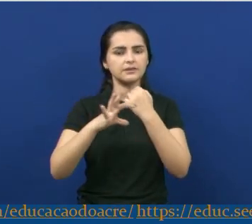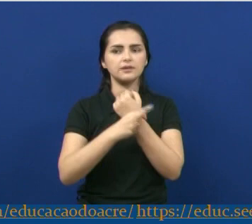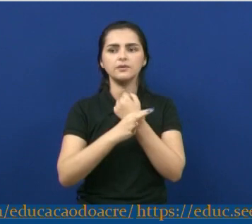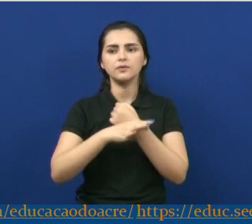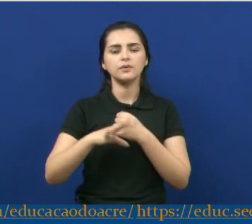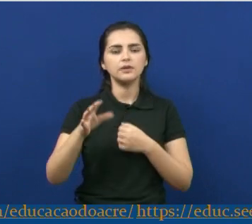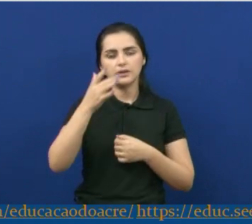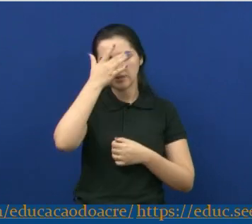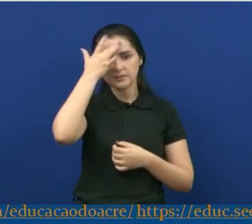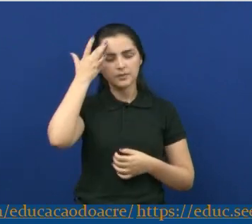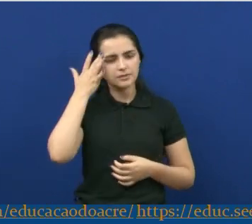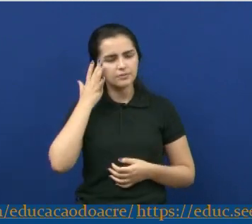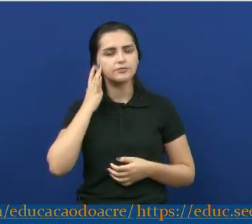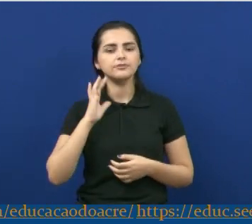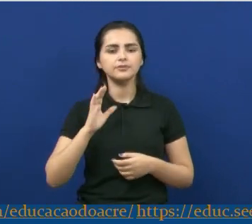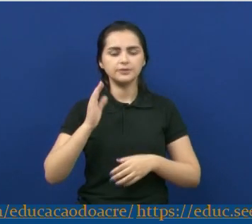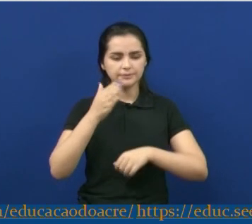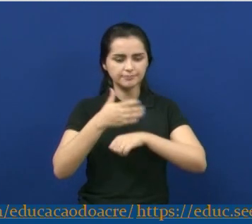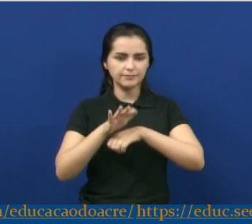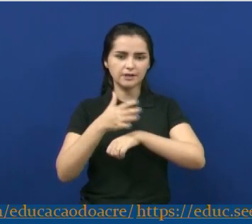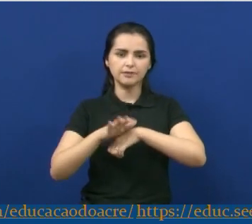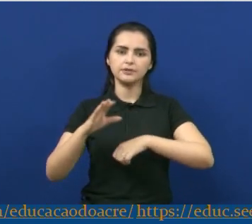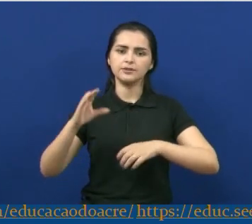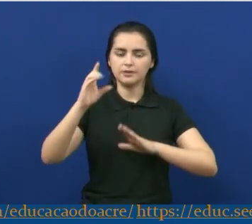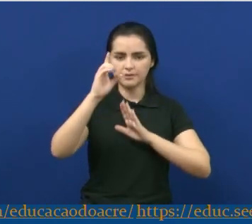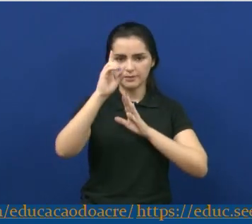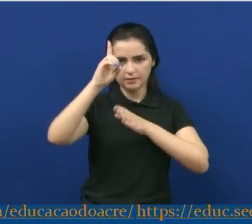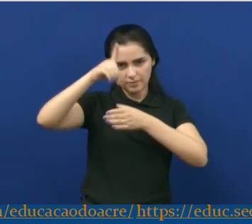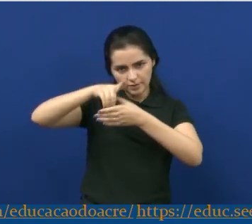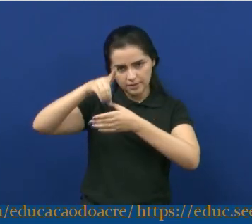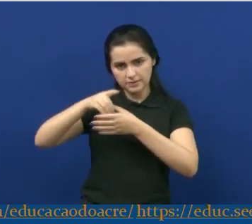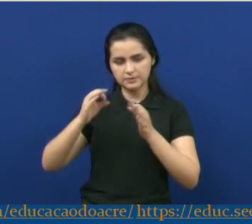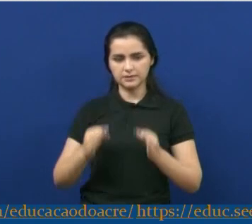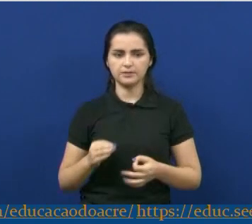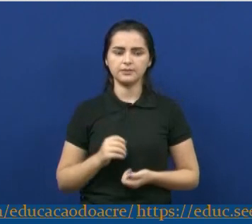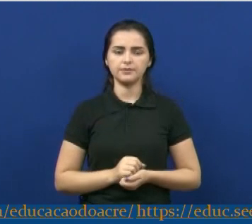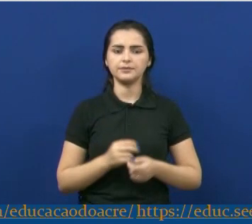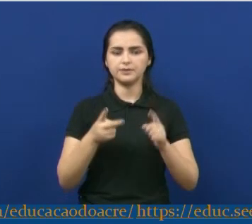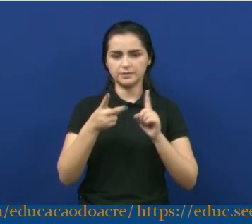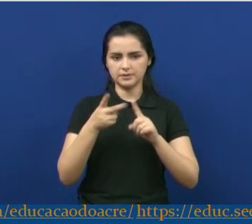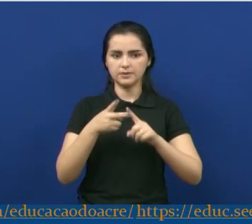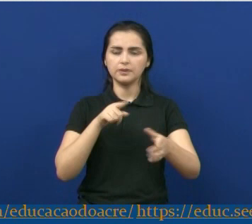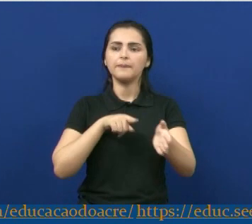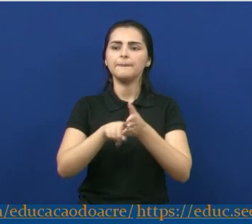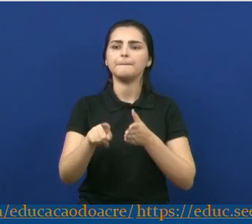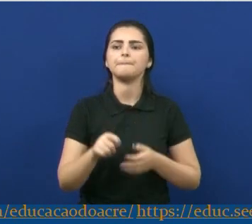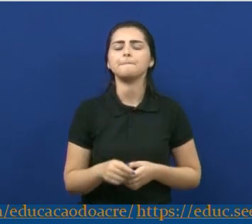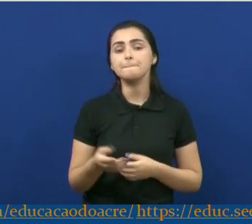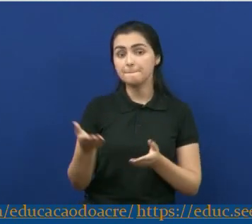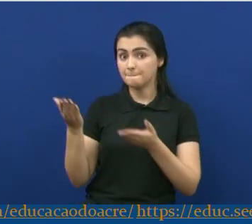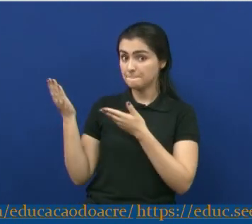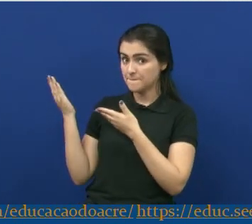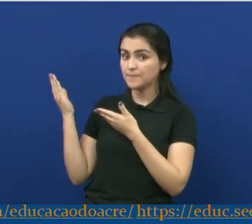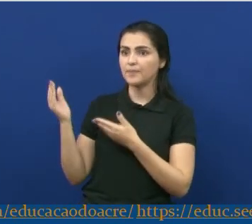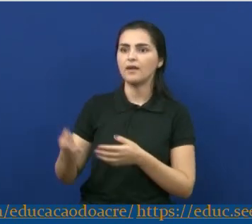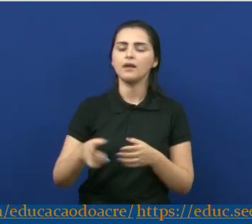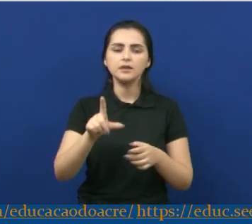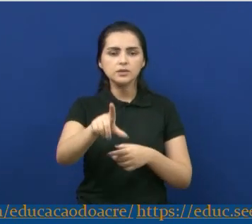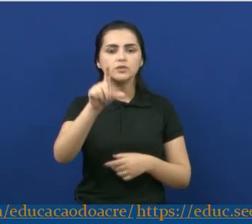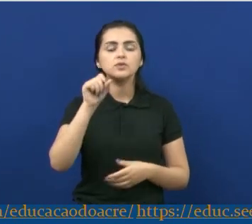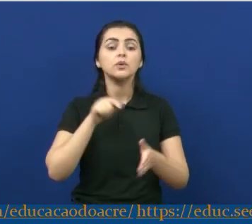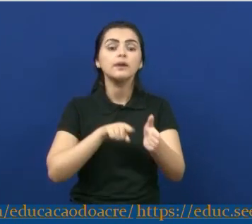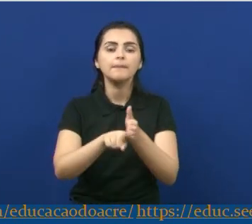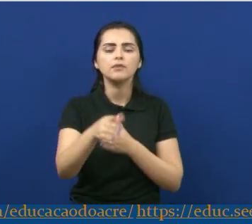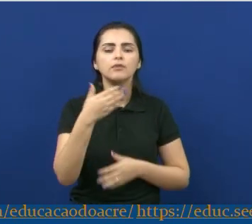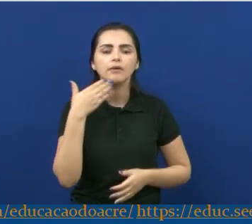que a democracia esteja sendo exercida. Segunda questão. Olhem aí, ó. Marquem a alternativa